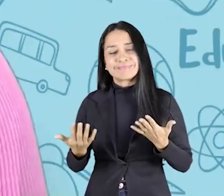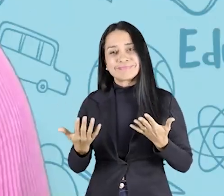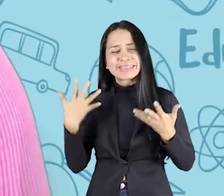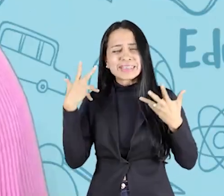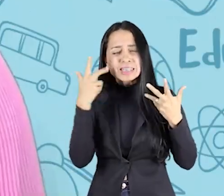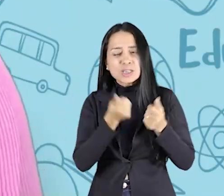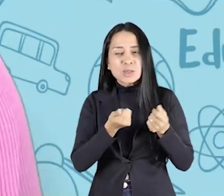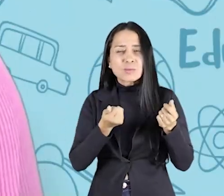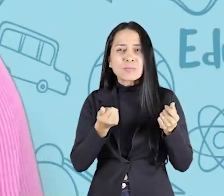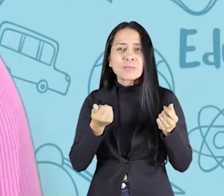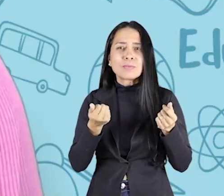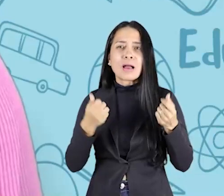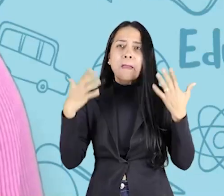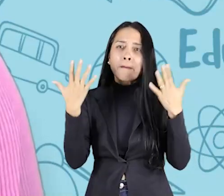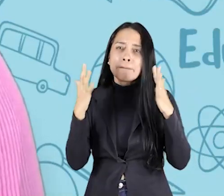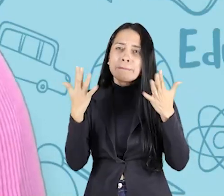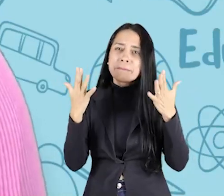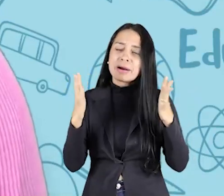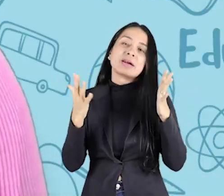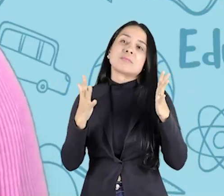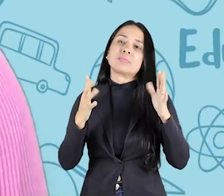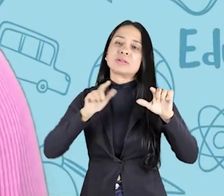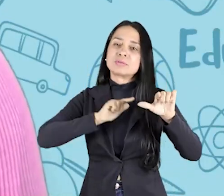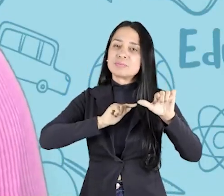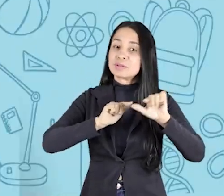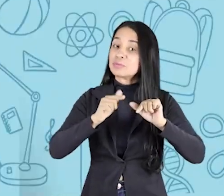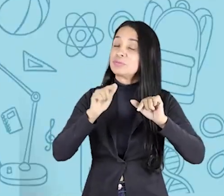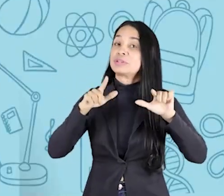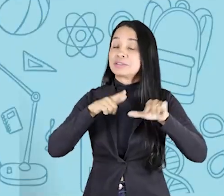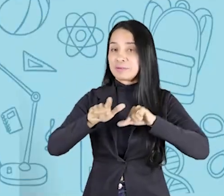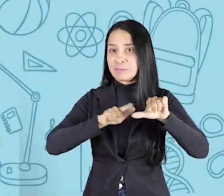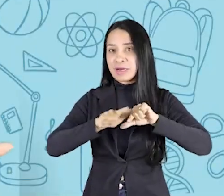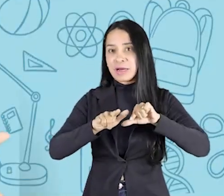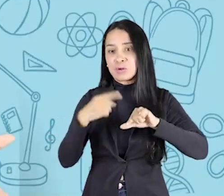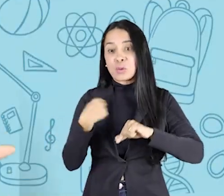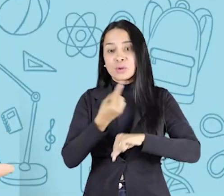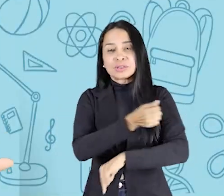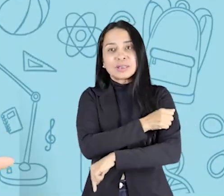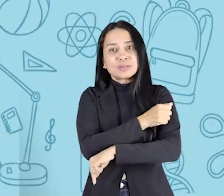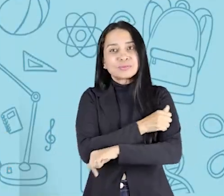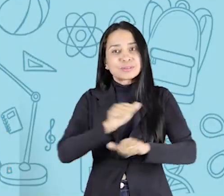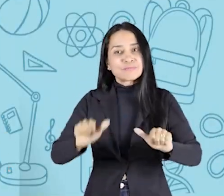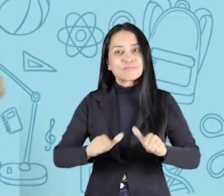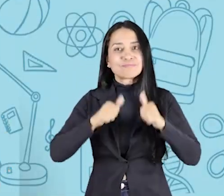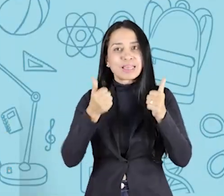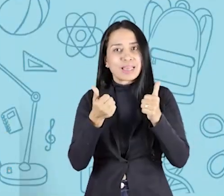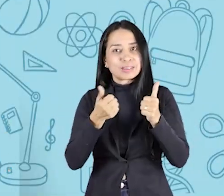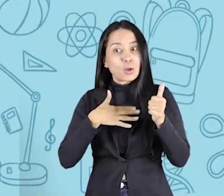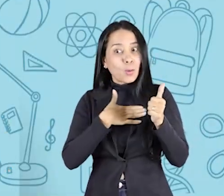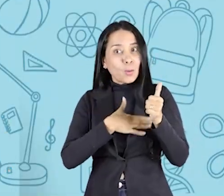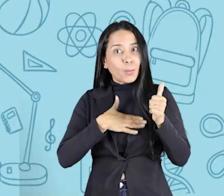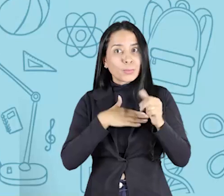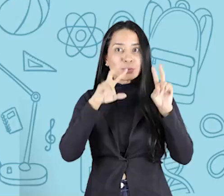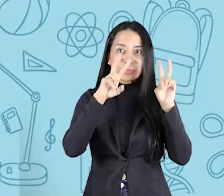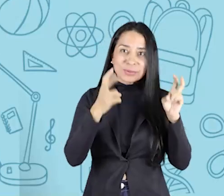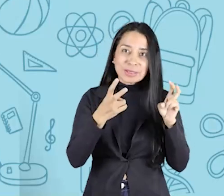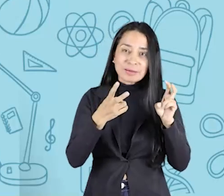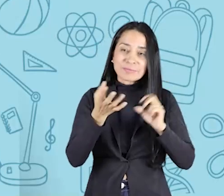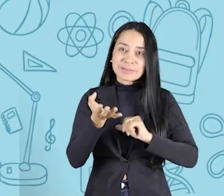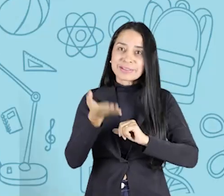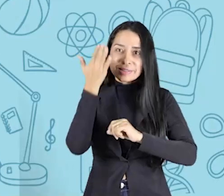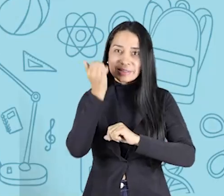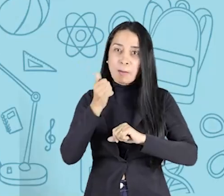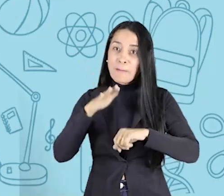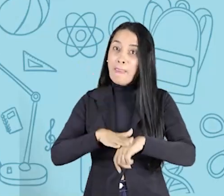trabalho! Nossos estudantes são nota 10, não é mesmo? E aí, gostou do tema? Quer saber mais? Acesse a nossa